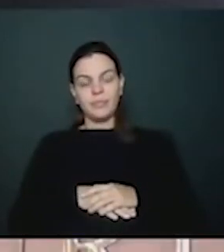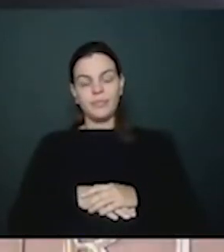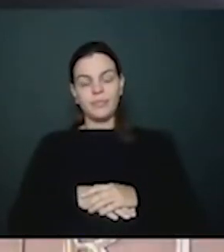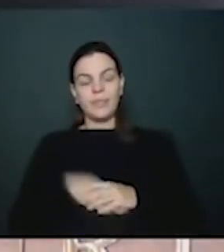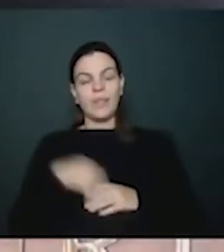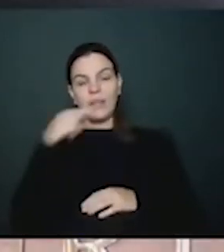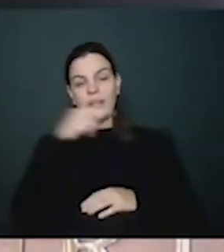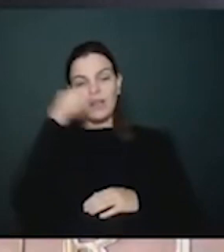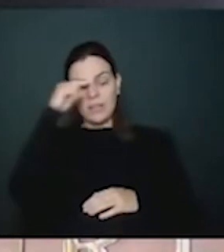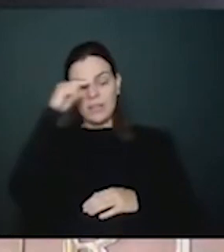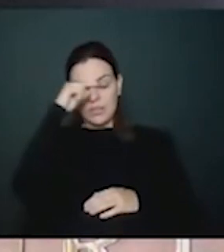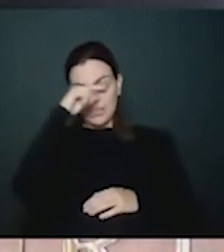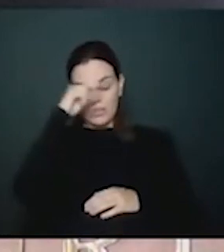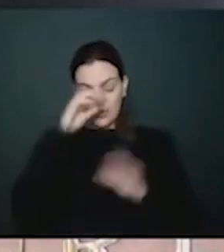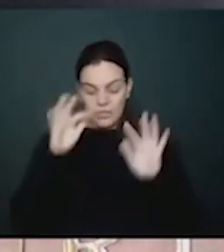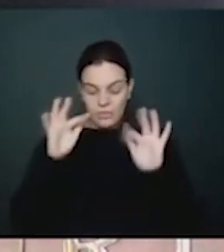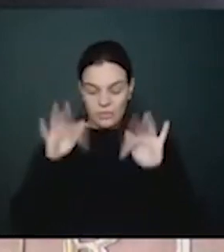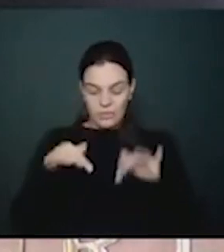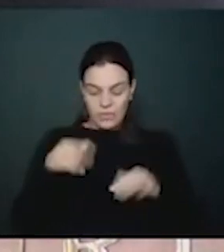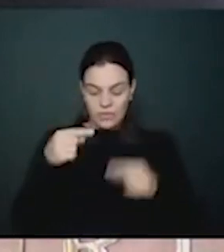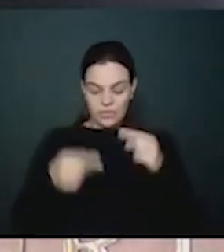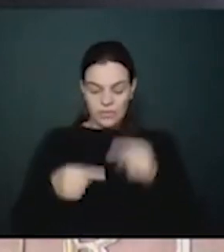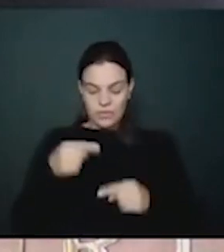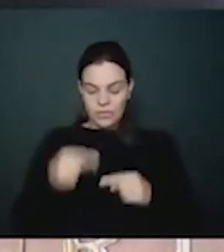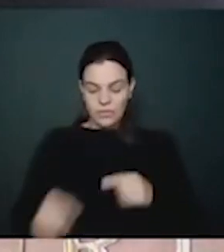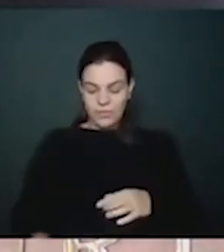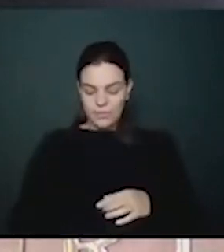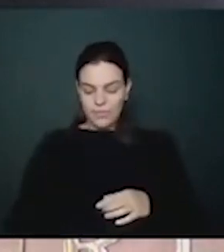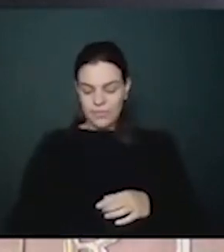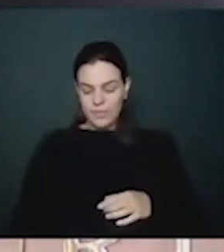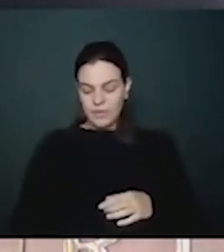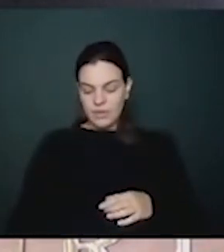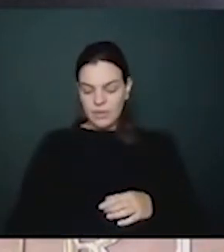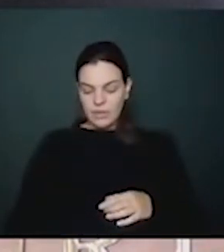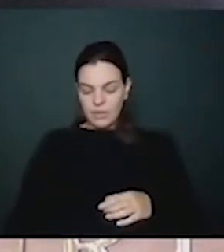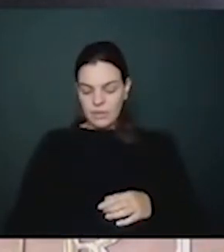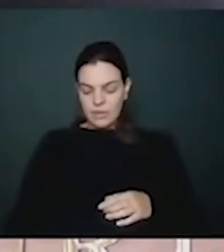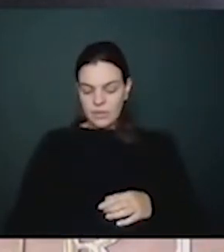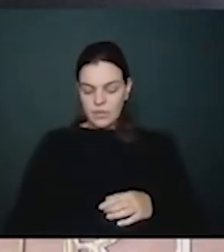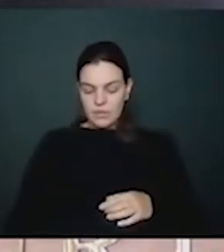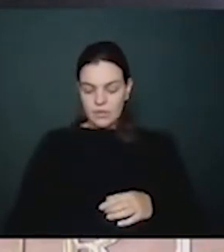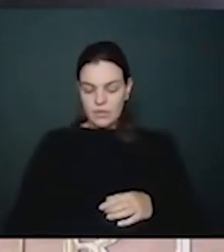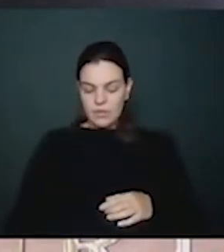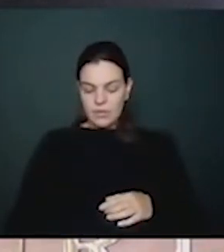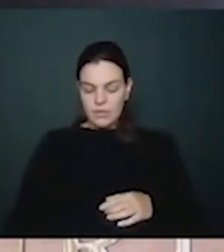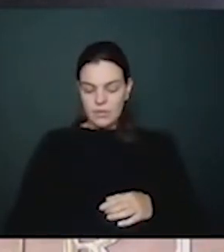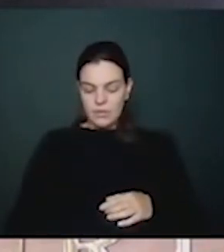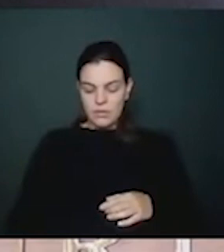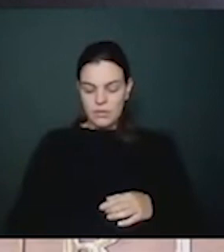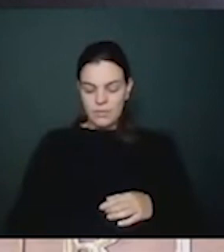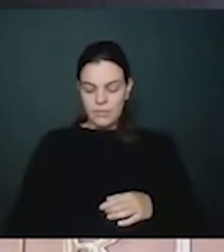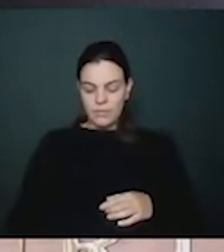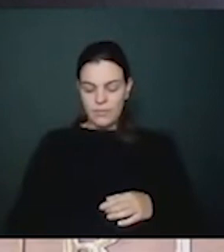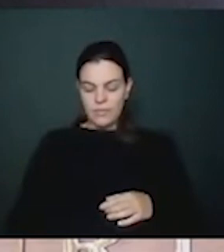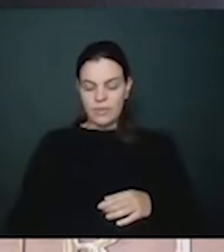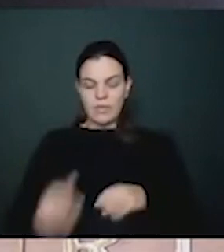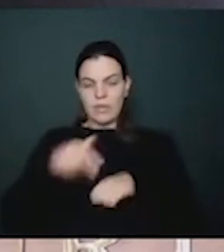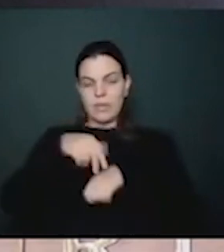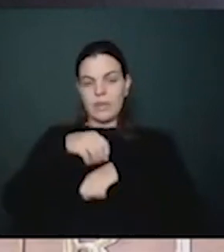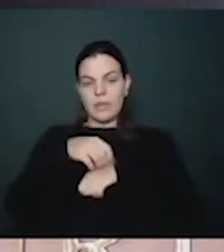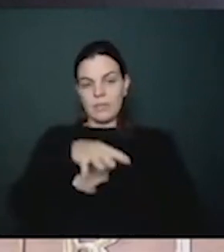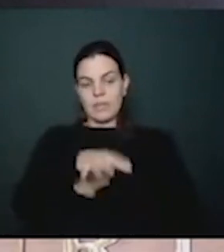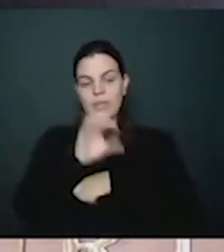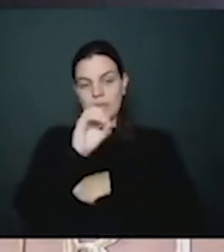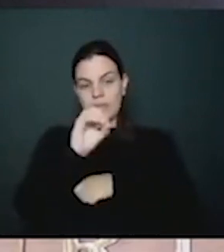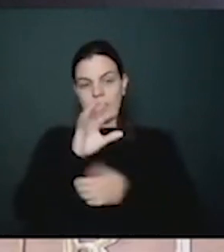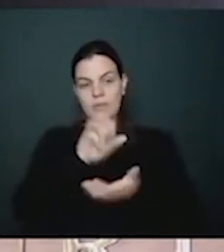a discussão do presente projeto de lei. Vamos, então, aos encaminhamentos dos demais vereadores. Não há vereadores inscritos para encaminhar. Vamos